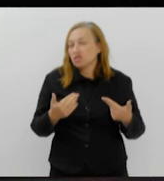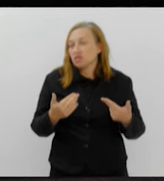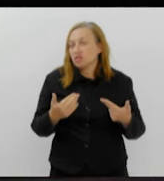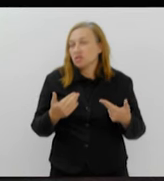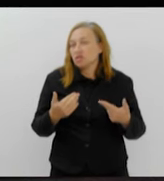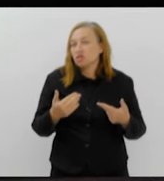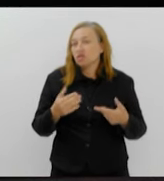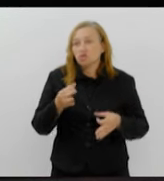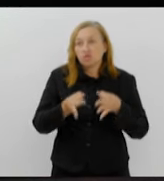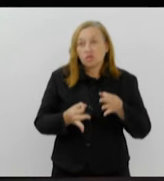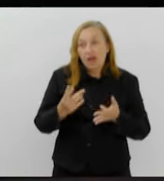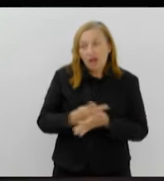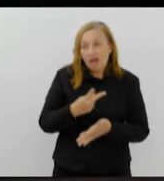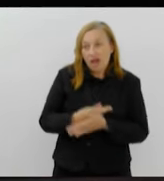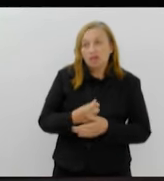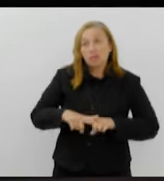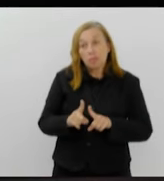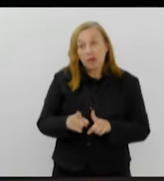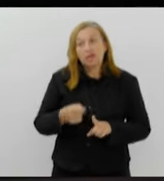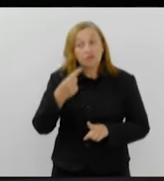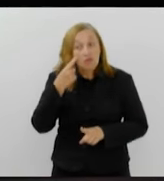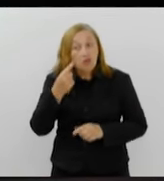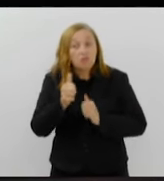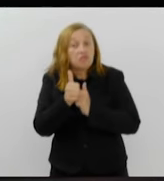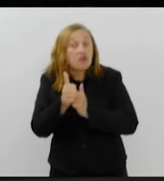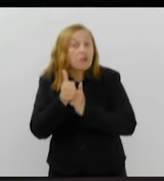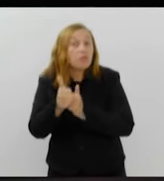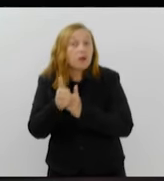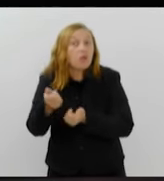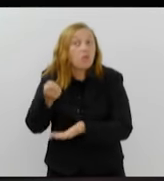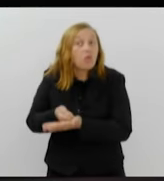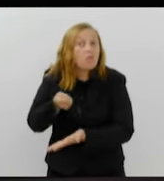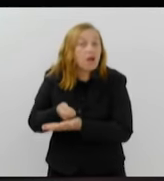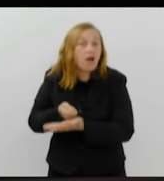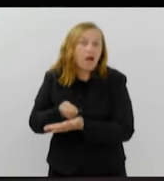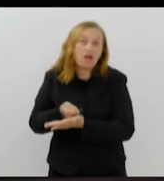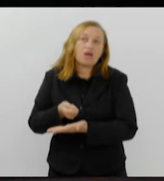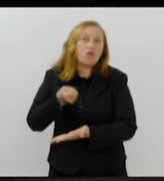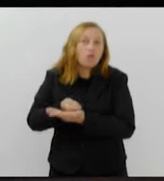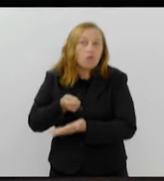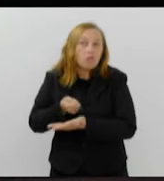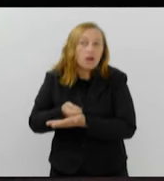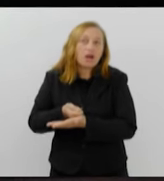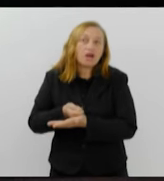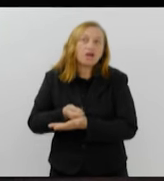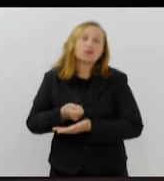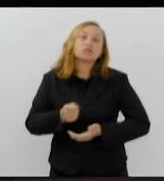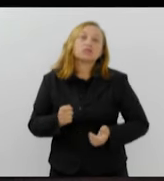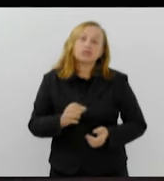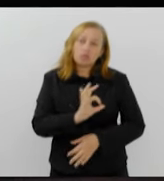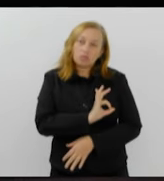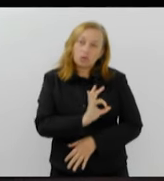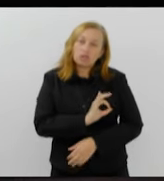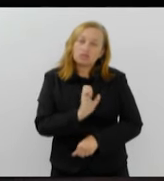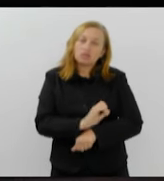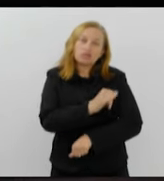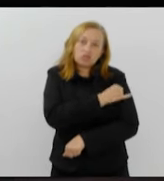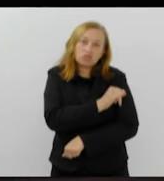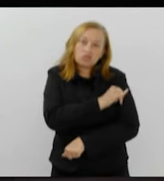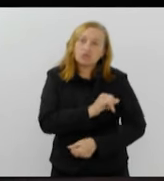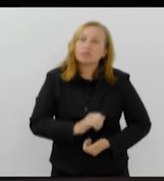pré-julgamento mas nós vamos acompanhar e cobrar vamos cobrar das autoridades competentes do Estado do Rio de